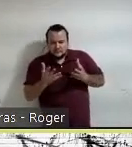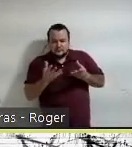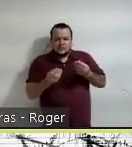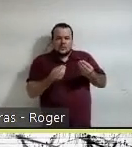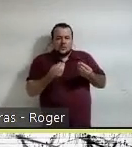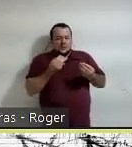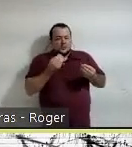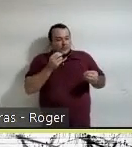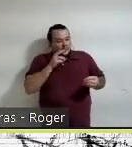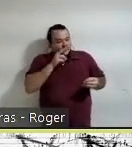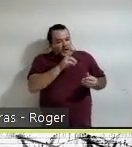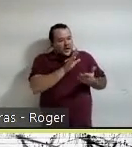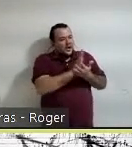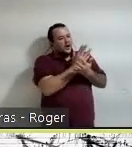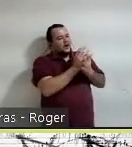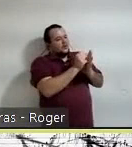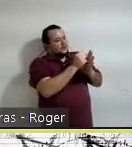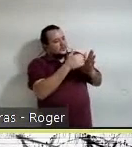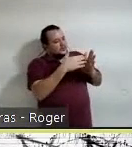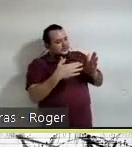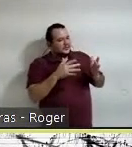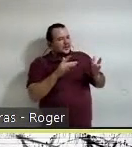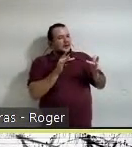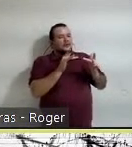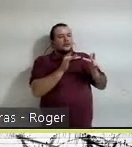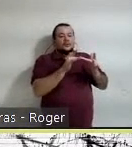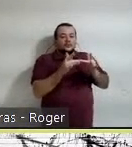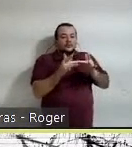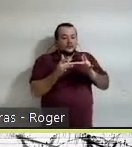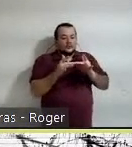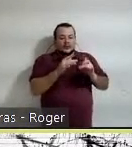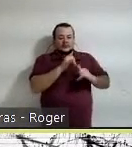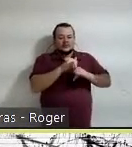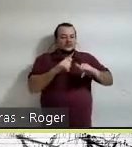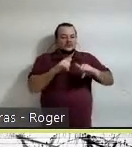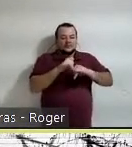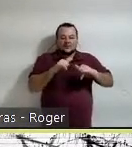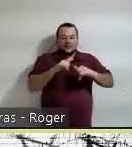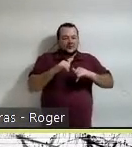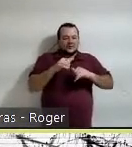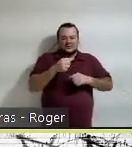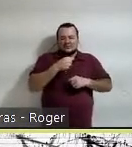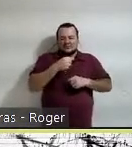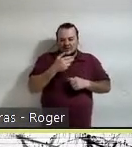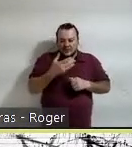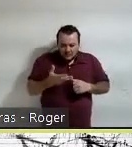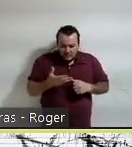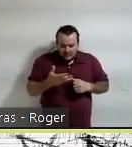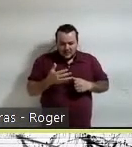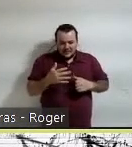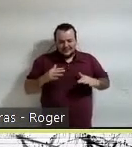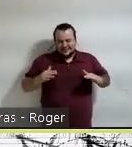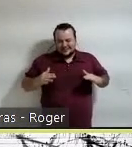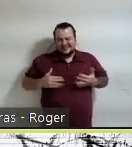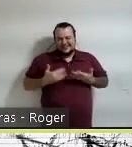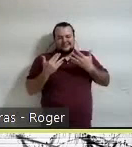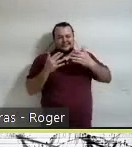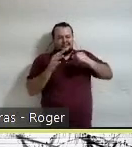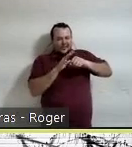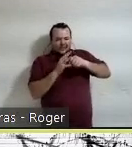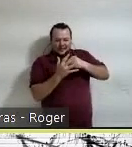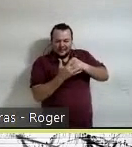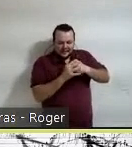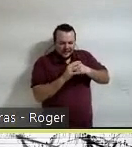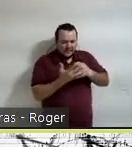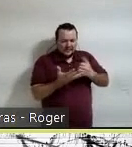algumas atividades e o contato com as impactantes notícias vindas da imprensa, da escalada assustadora da pandemia, aos